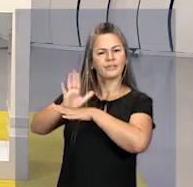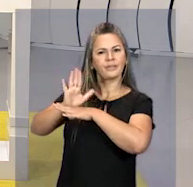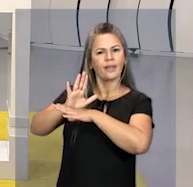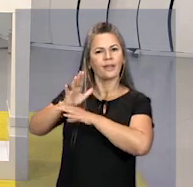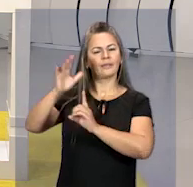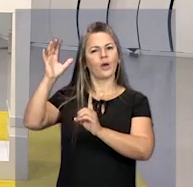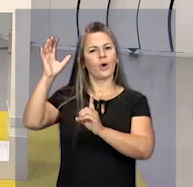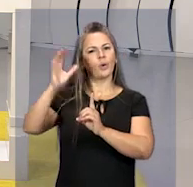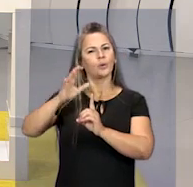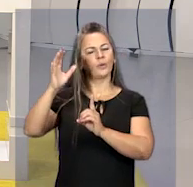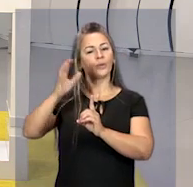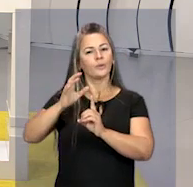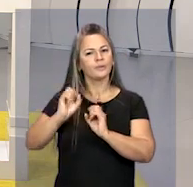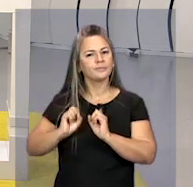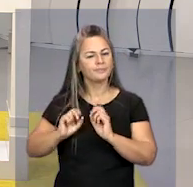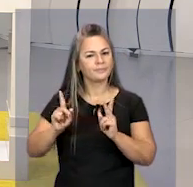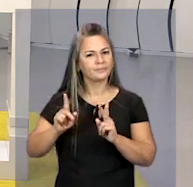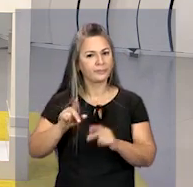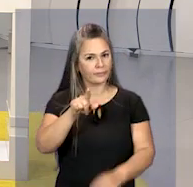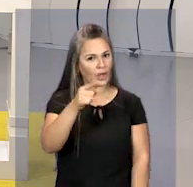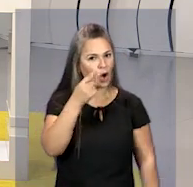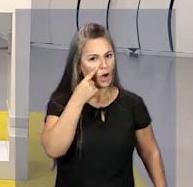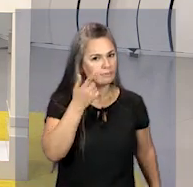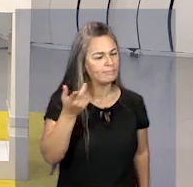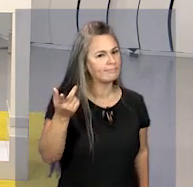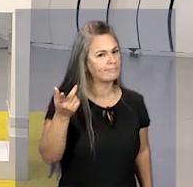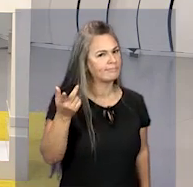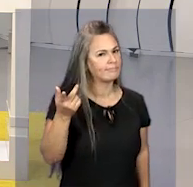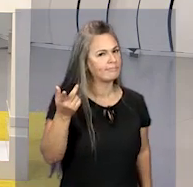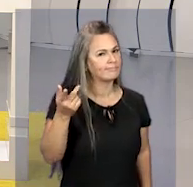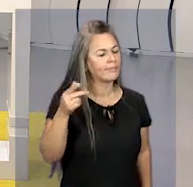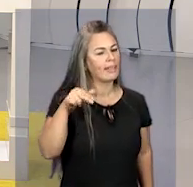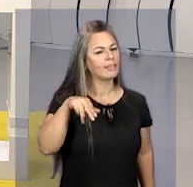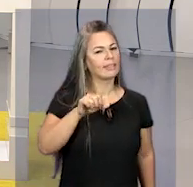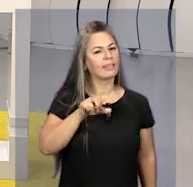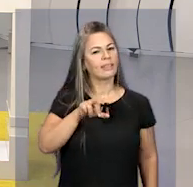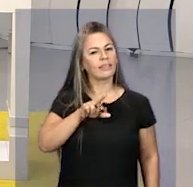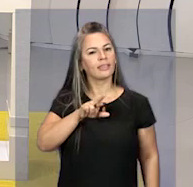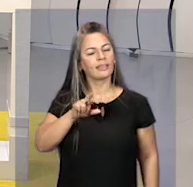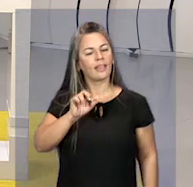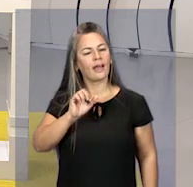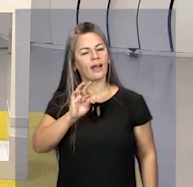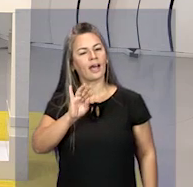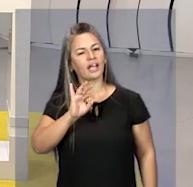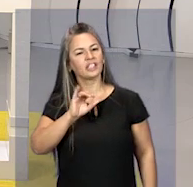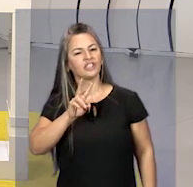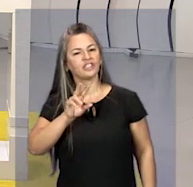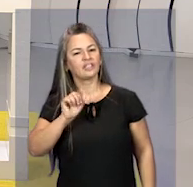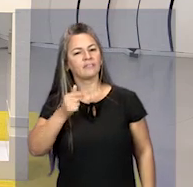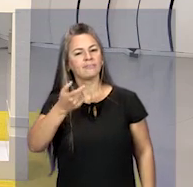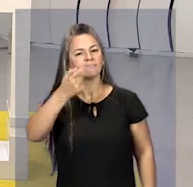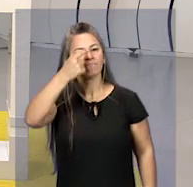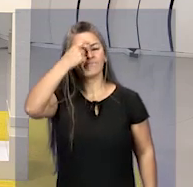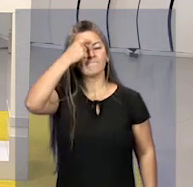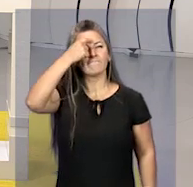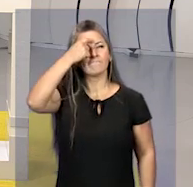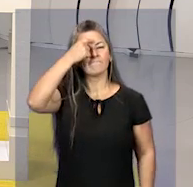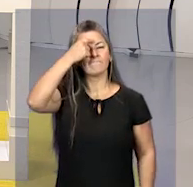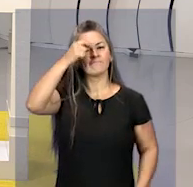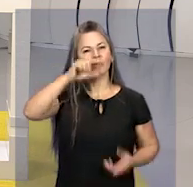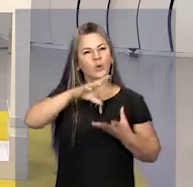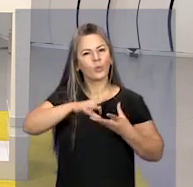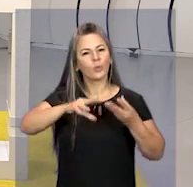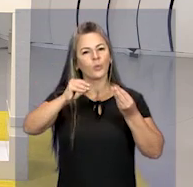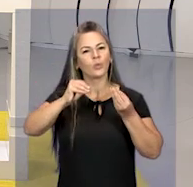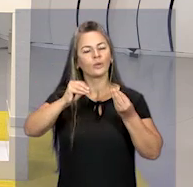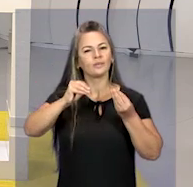trazem para o nosso dia a dia. Lembrem-se, pensar em narrativa, pensar em inconsciente, pensar em abstrato, é